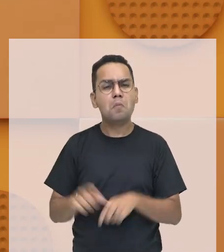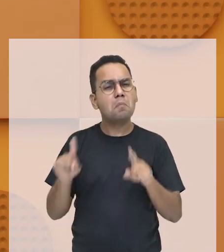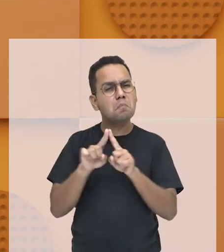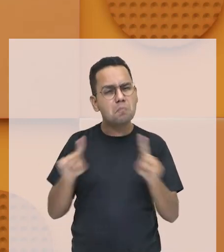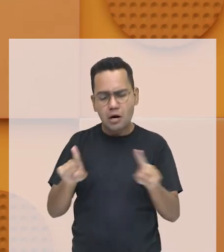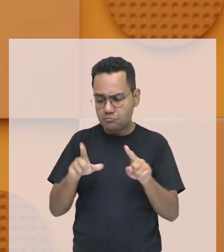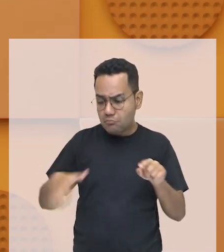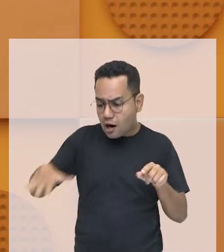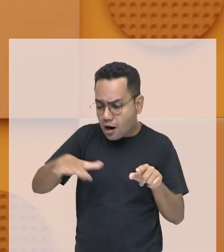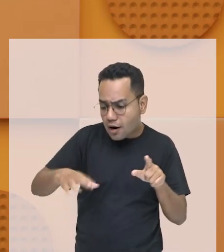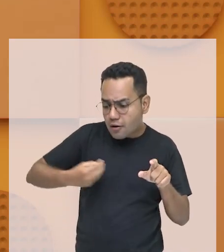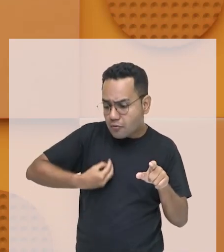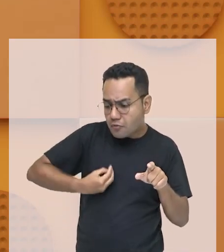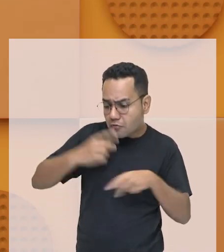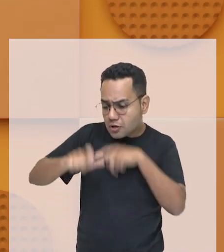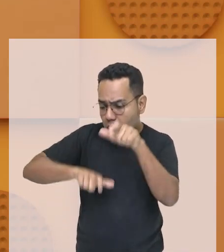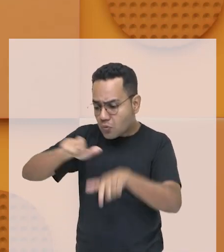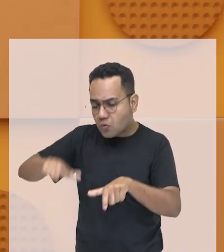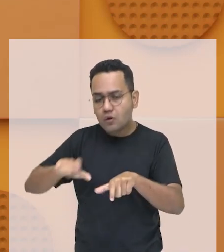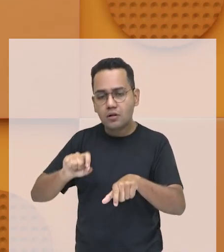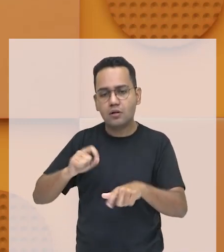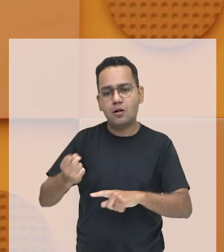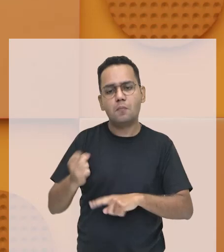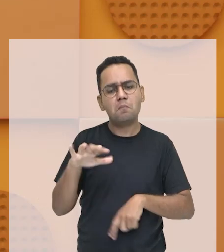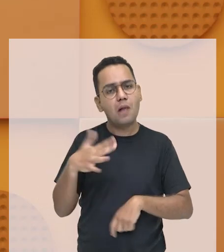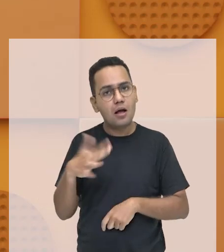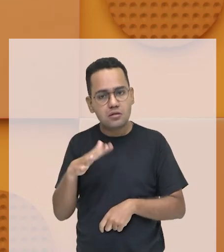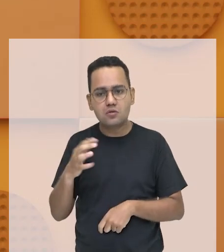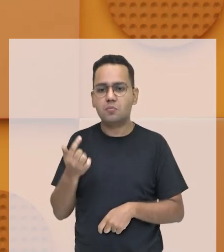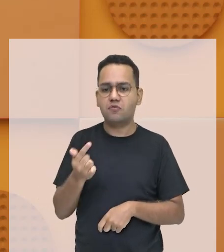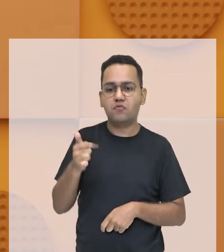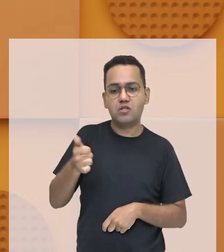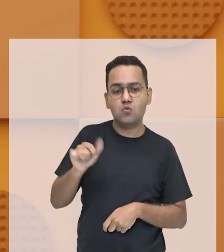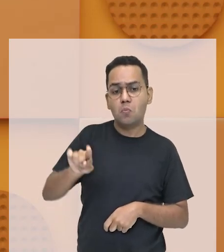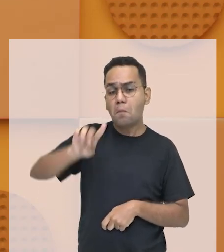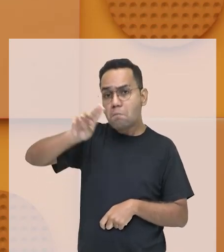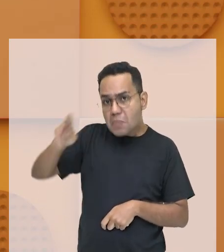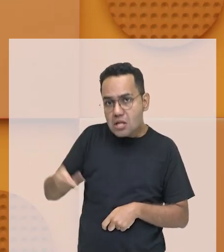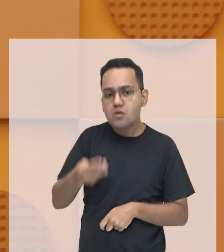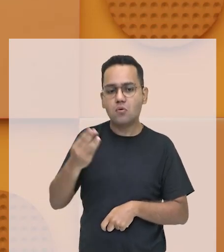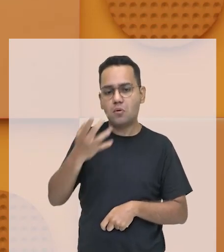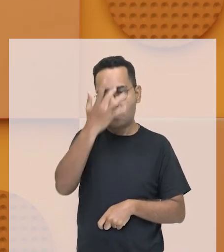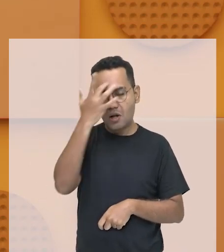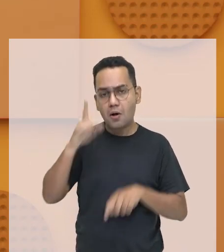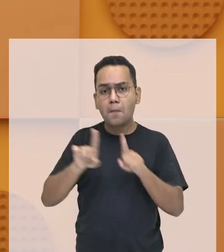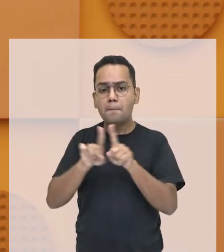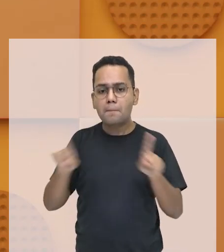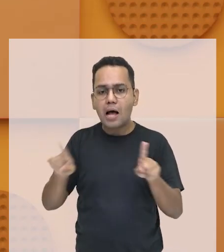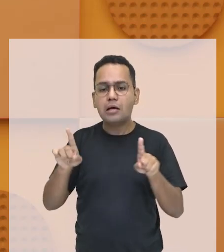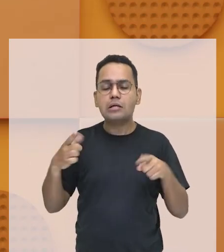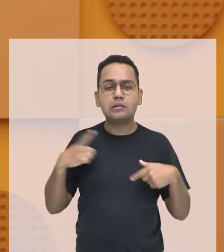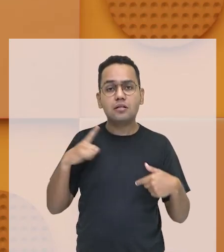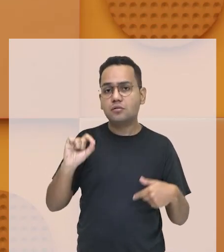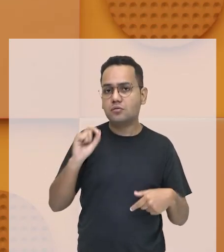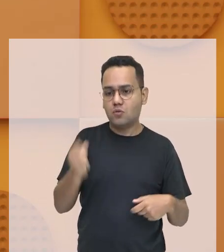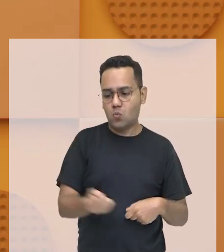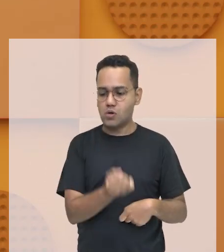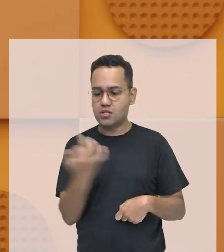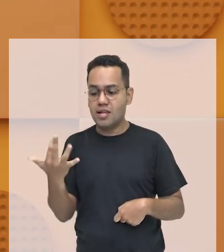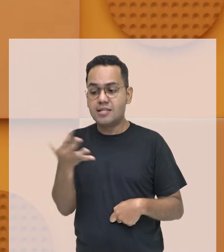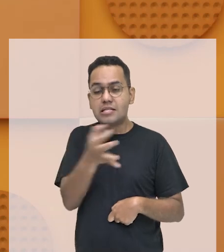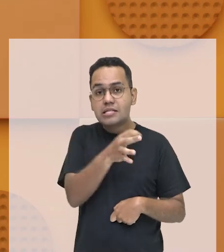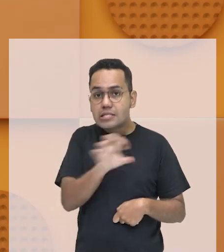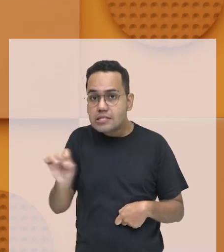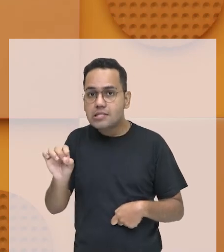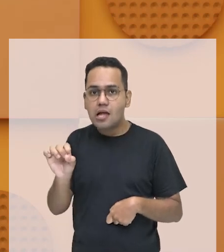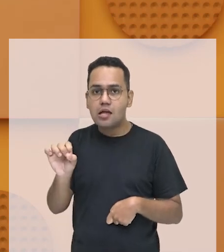aproximadamente 21 milhões de pessoas, com cerca de 100 etnias. Observem aí o